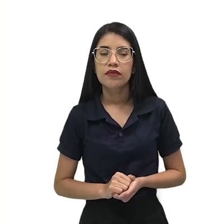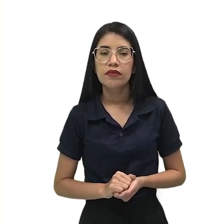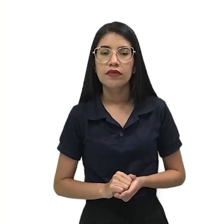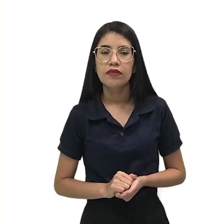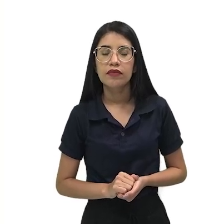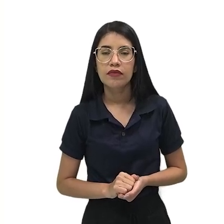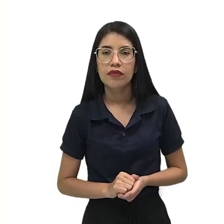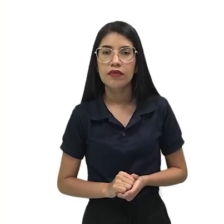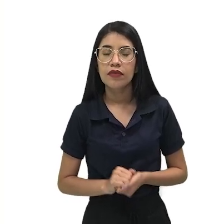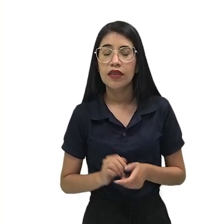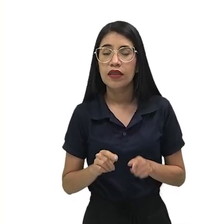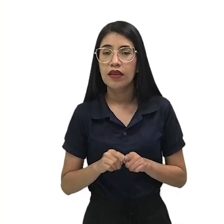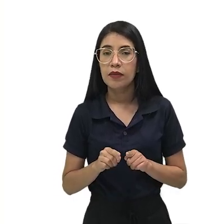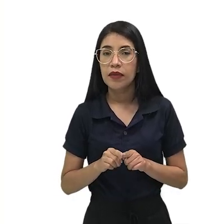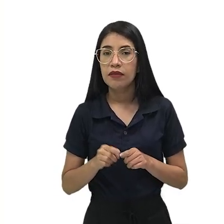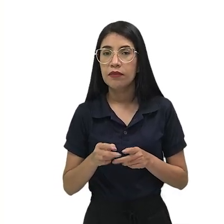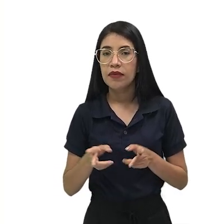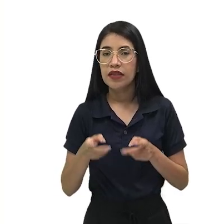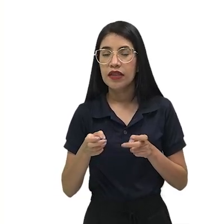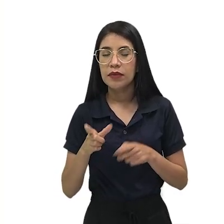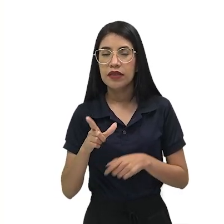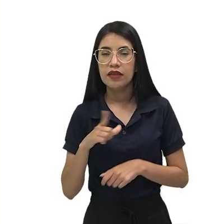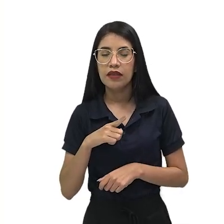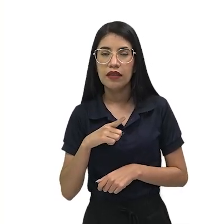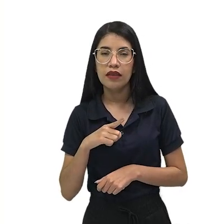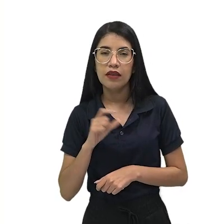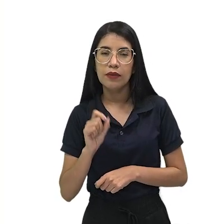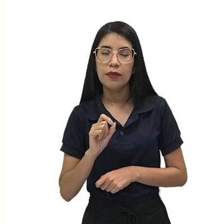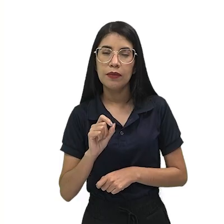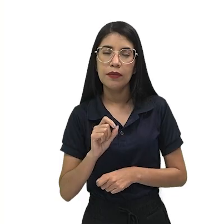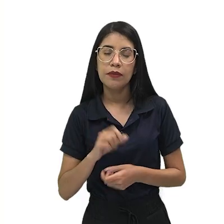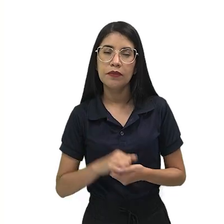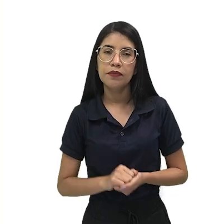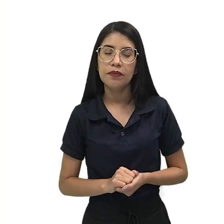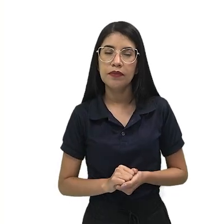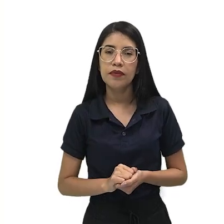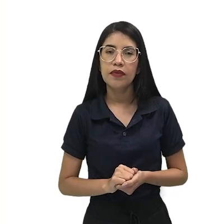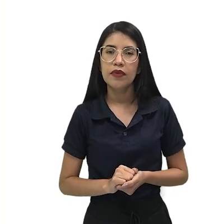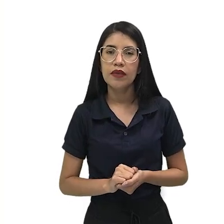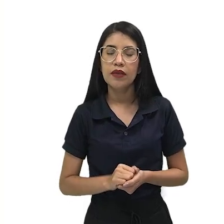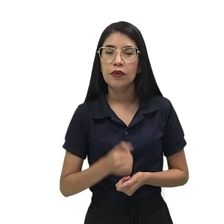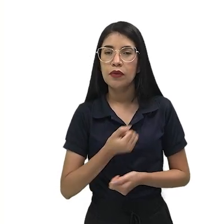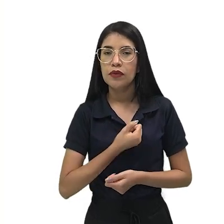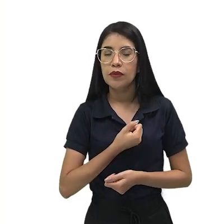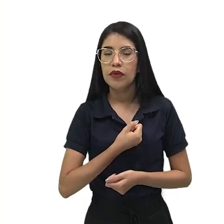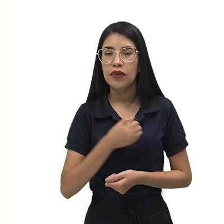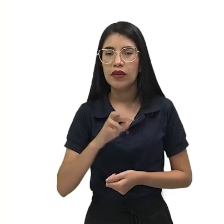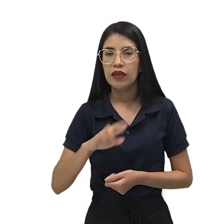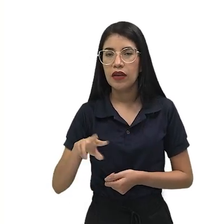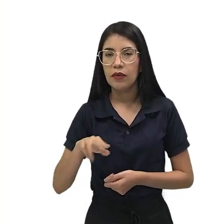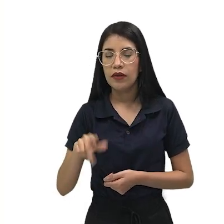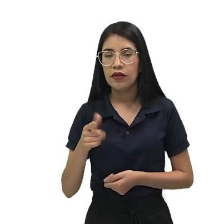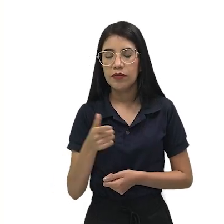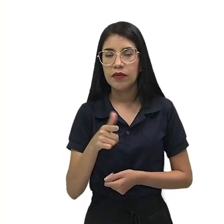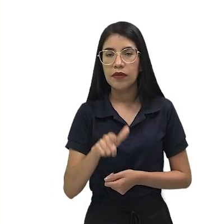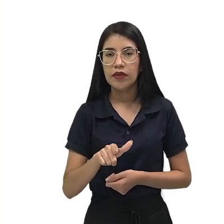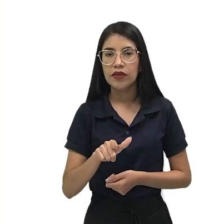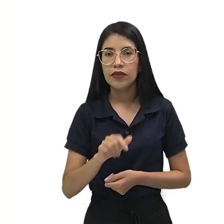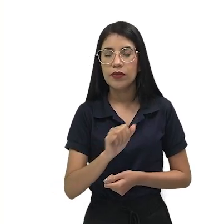parte decimal, você vai verificar se existe a presença de antiperíodo